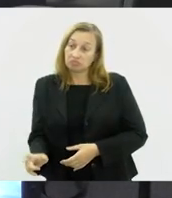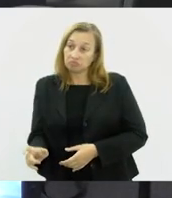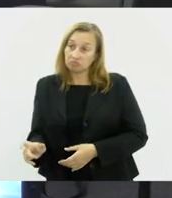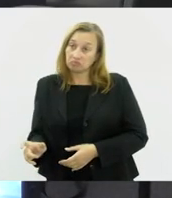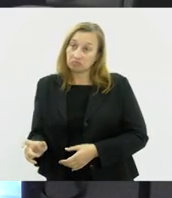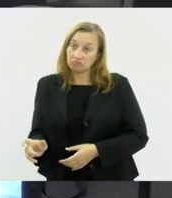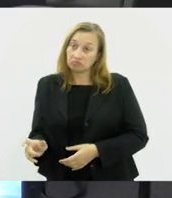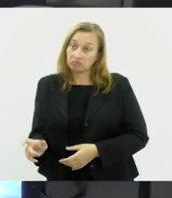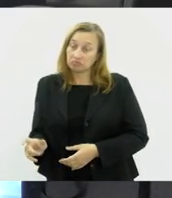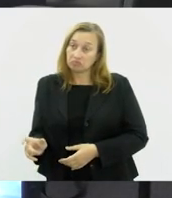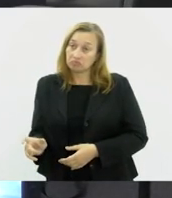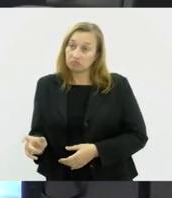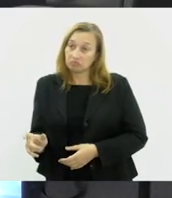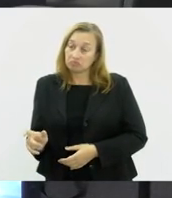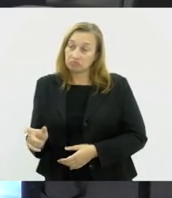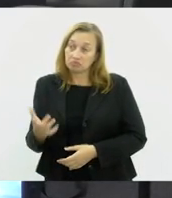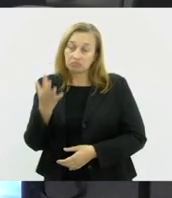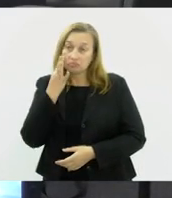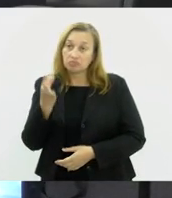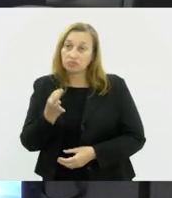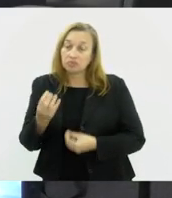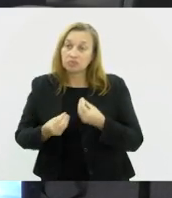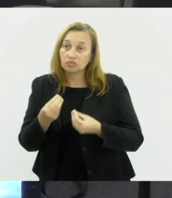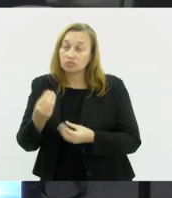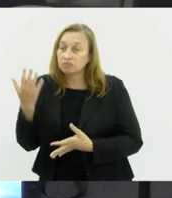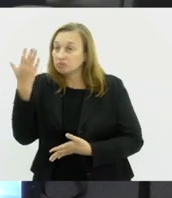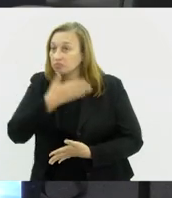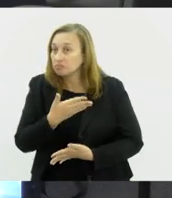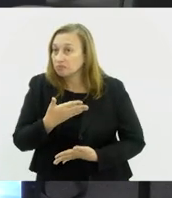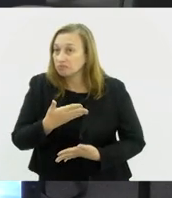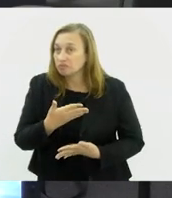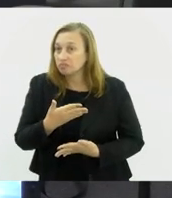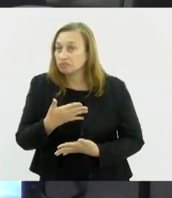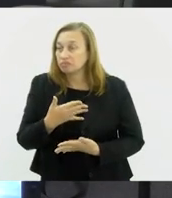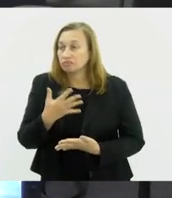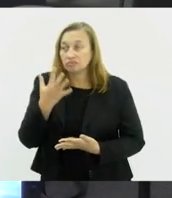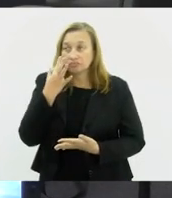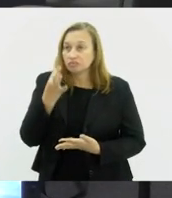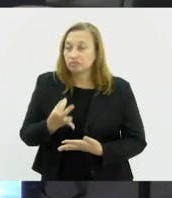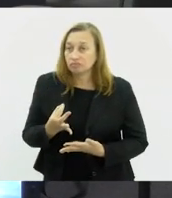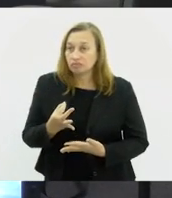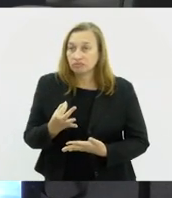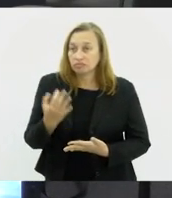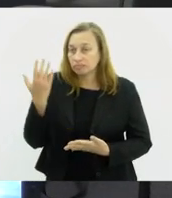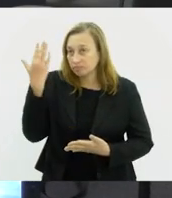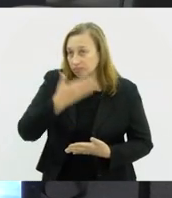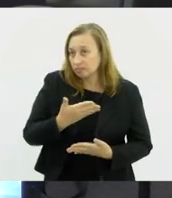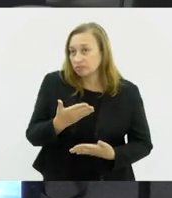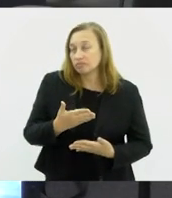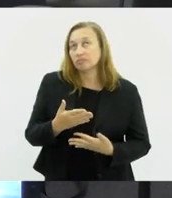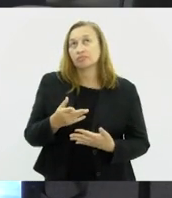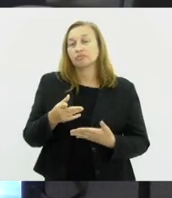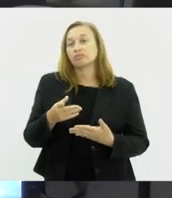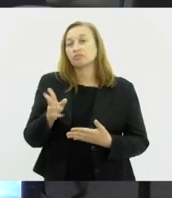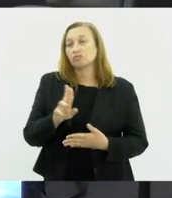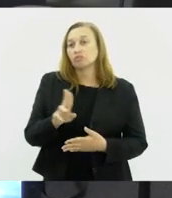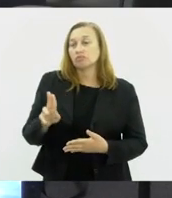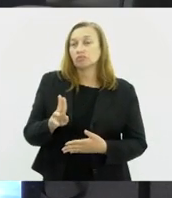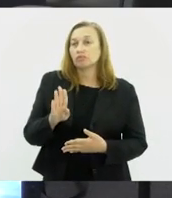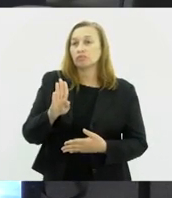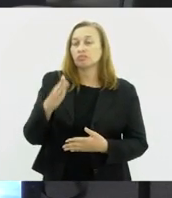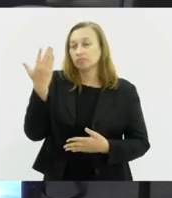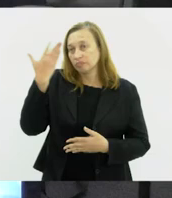de derrota Porque como é que você vai provar que não fez é uma coisa que você não fez a gente chama de prova diabólica porque a prova